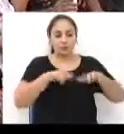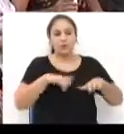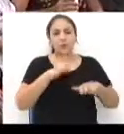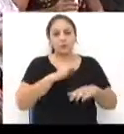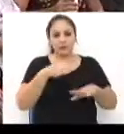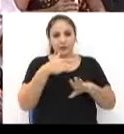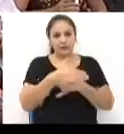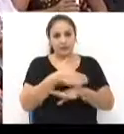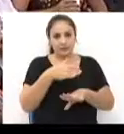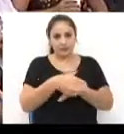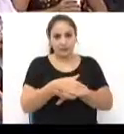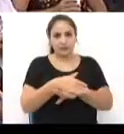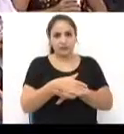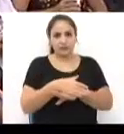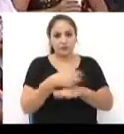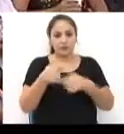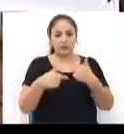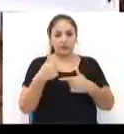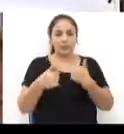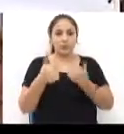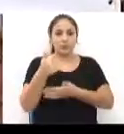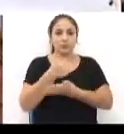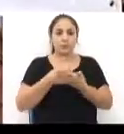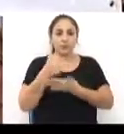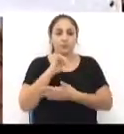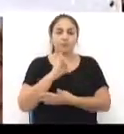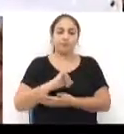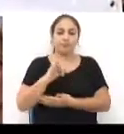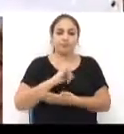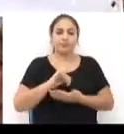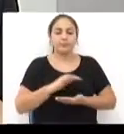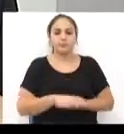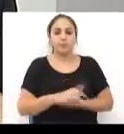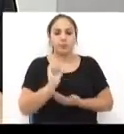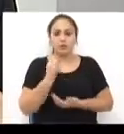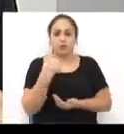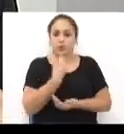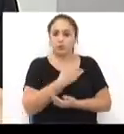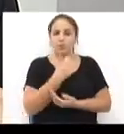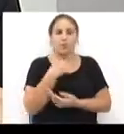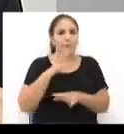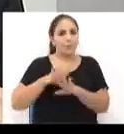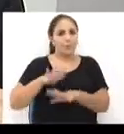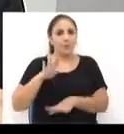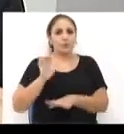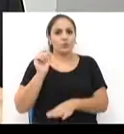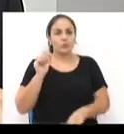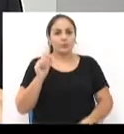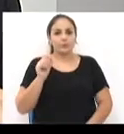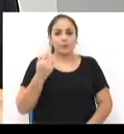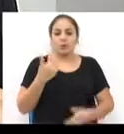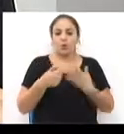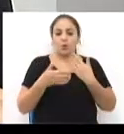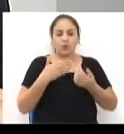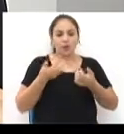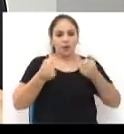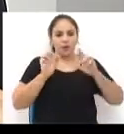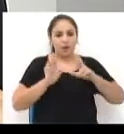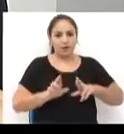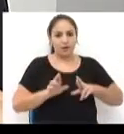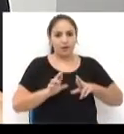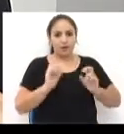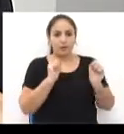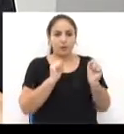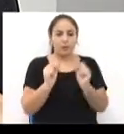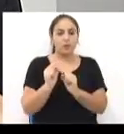local ofereça acesso a serviços básicos e essenciais. O que a gente não pode imaginar é que qualquer área